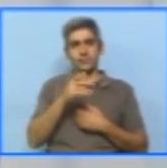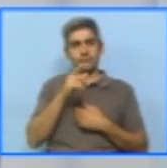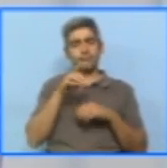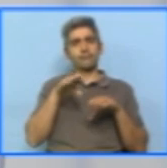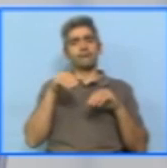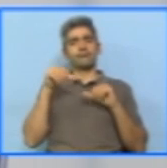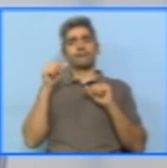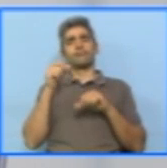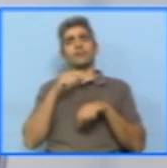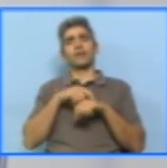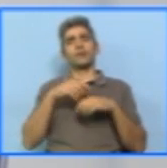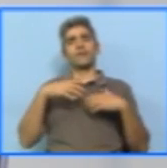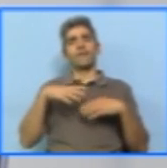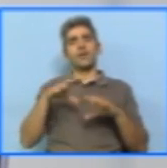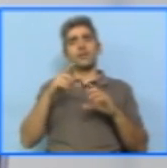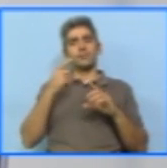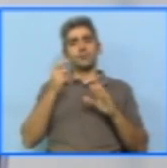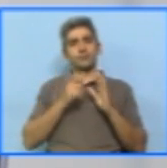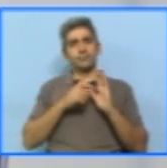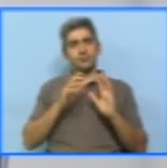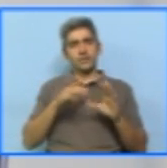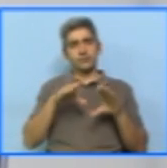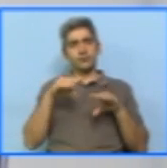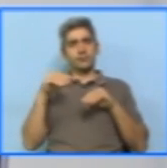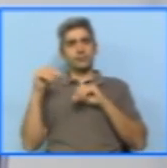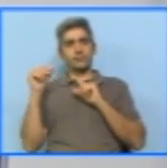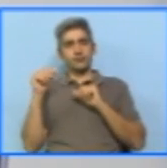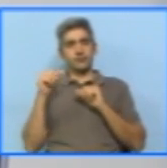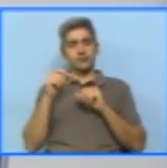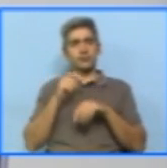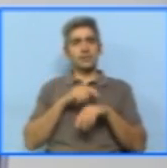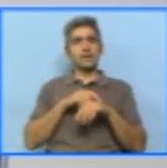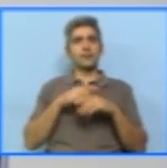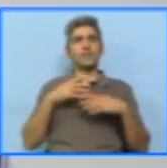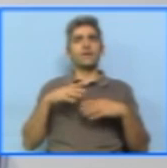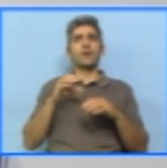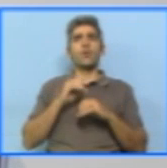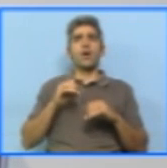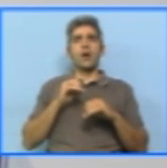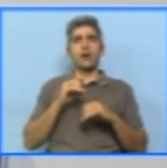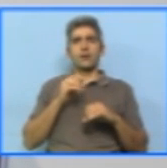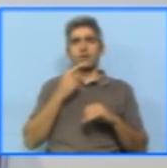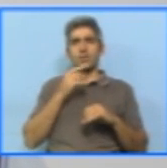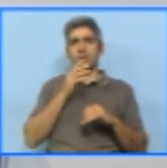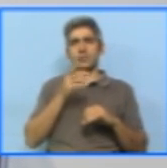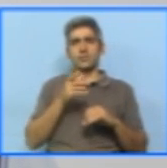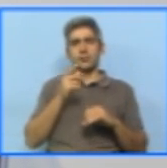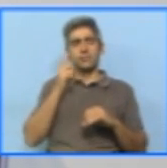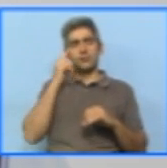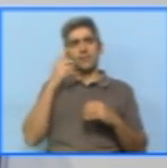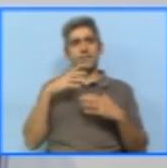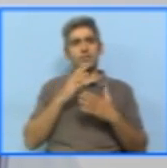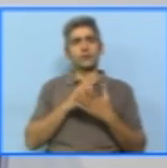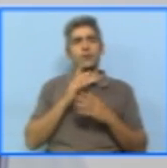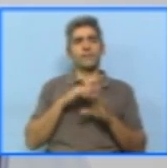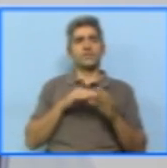retirar-se para uns tempos de férias, isto é, alegar que não se tem tempo para férias. Claro, não podemos entender as férias só como